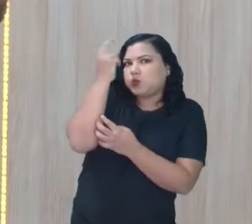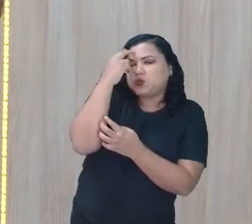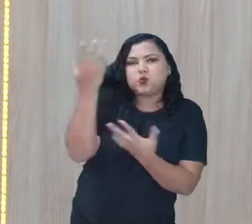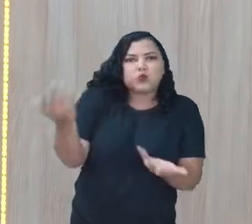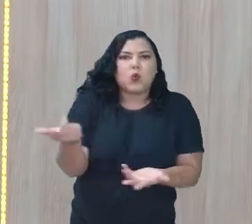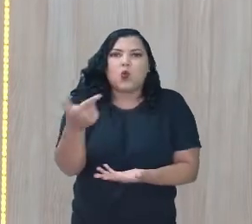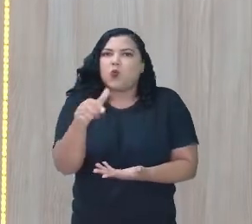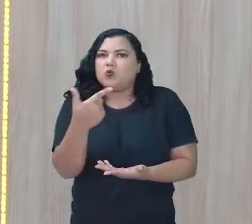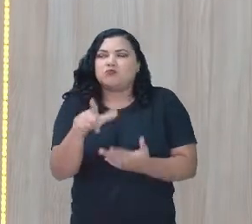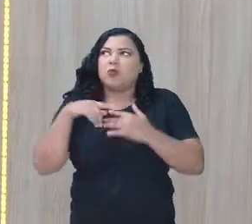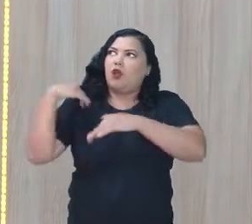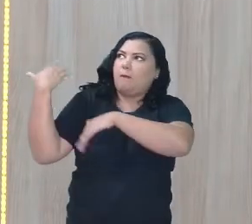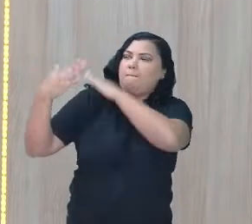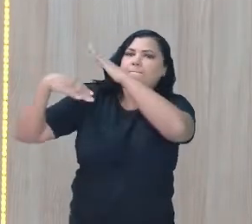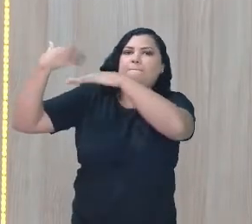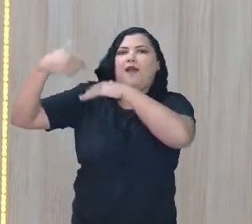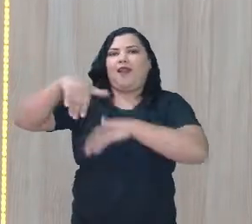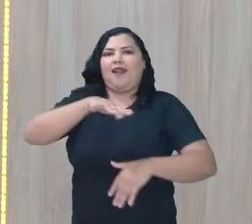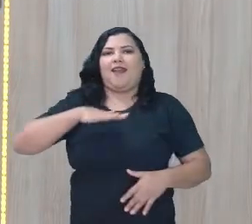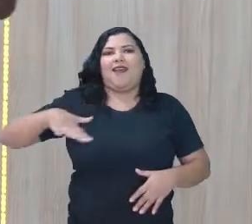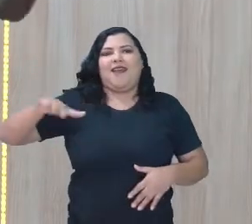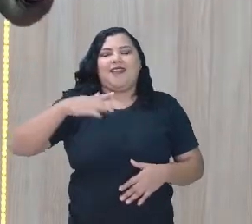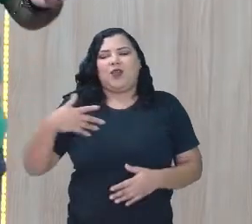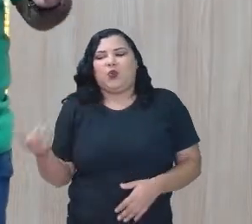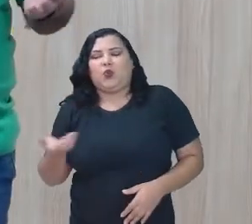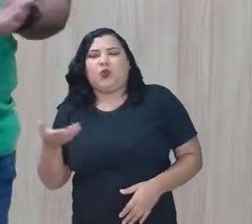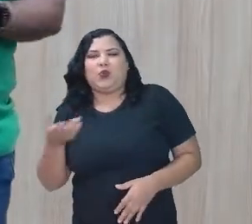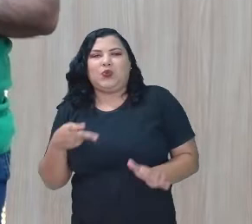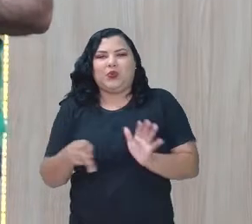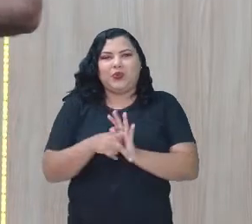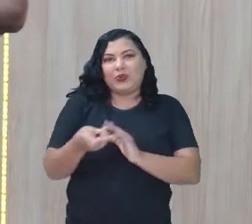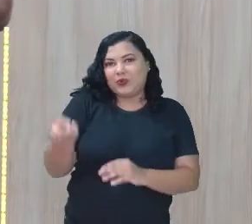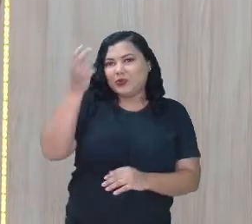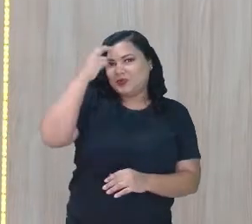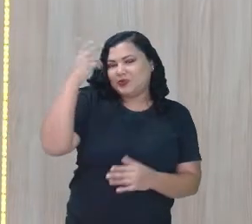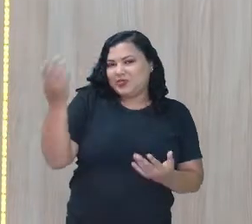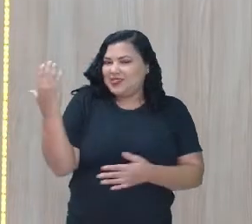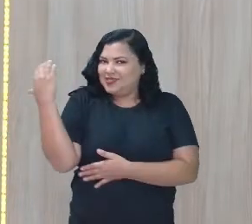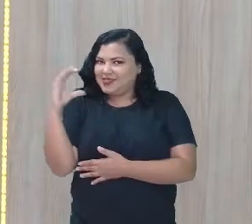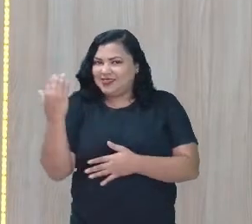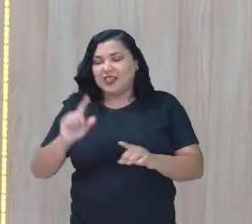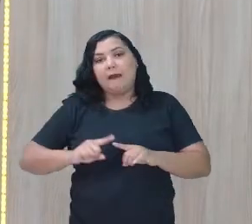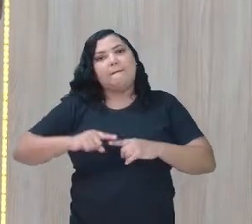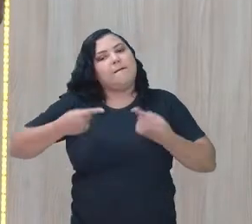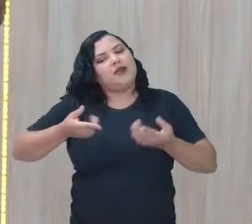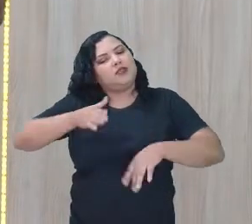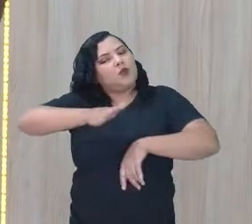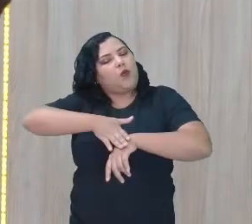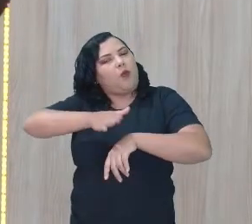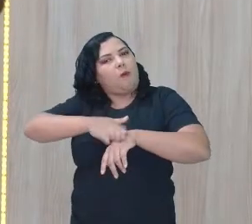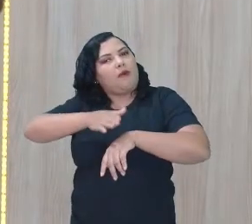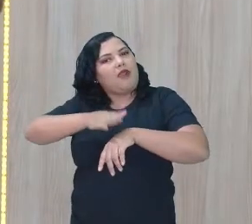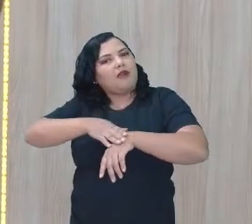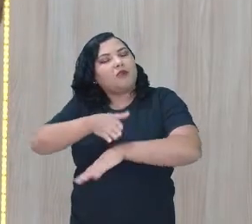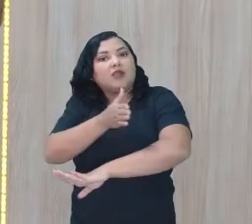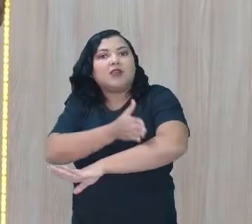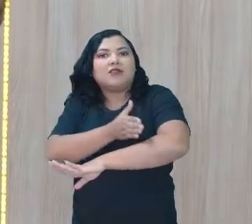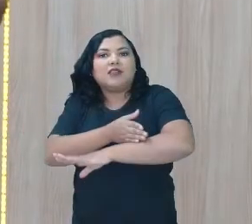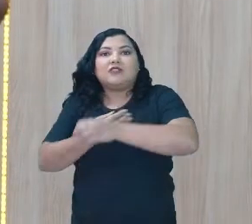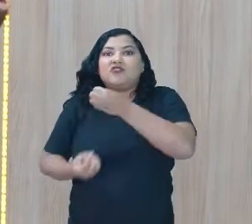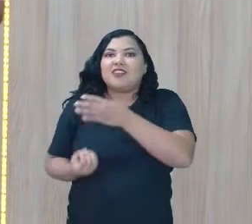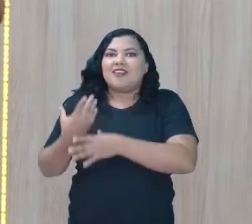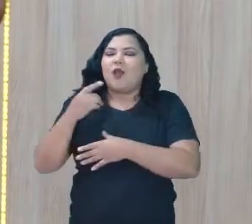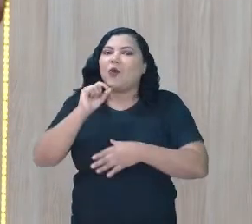não havia avanços no campo da produção cultural e científica, mas é durante a Idade Média que surgem, por exemplo,